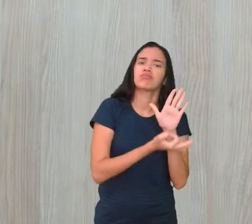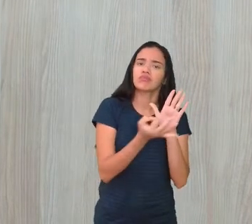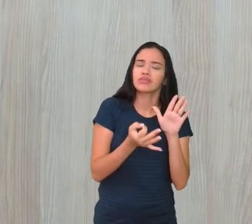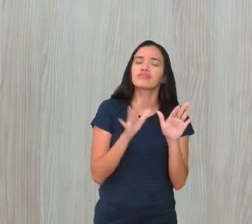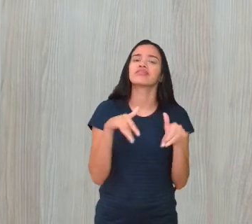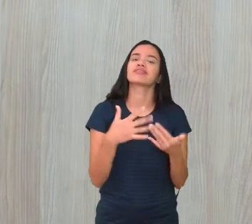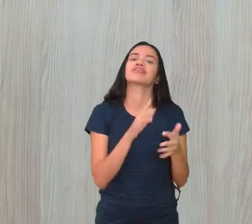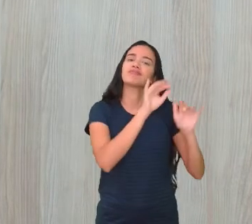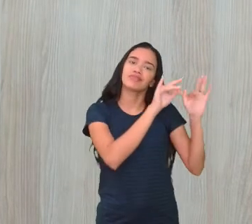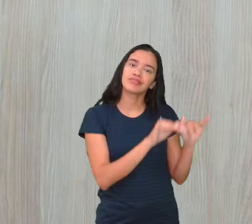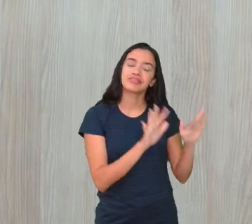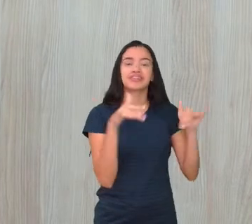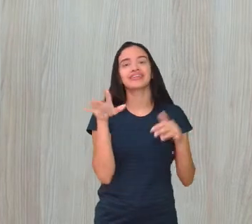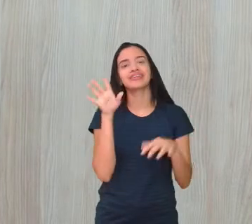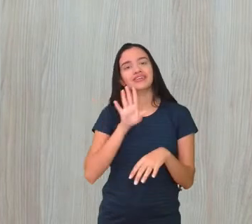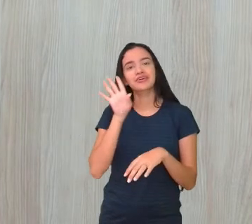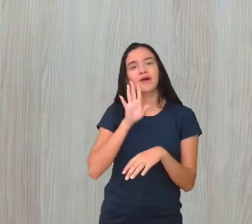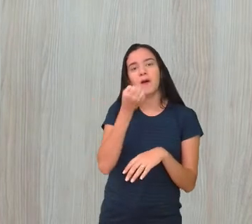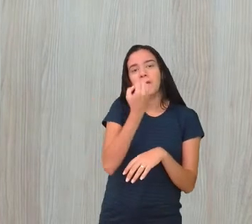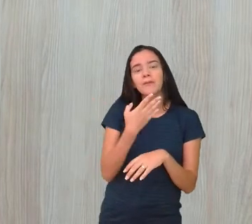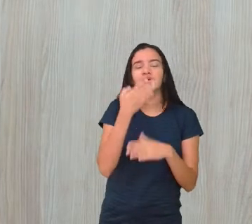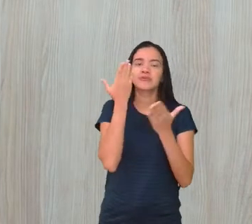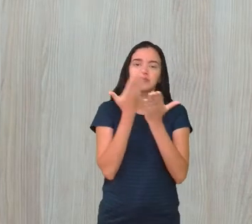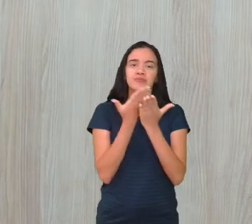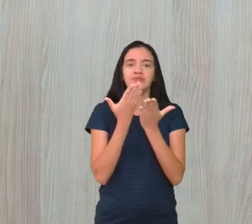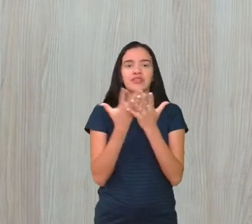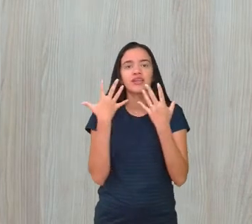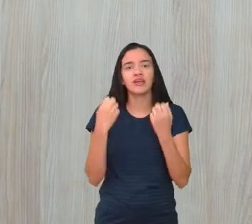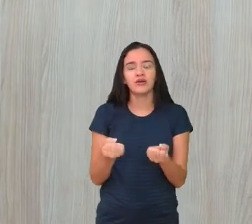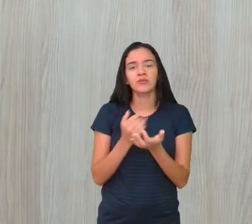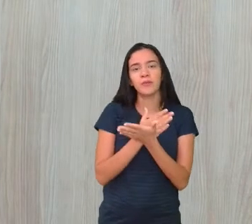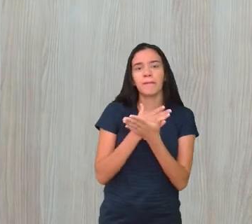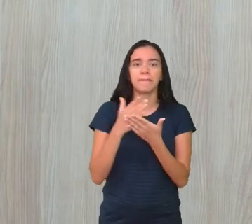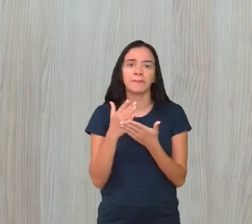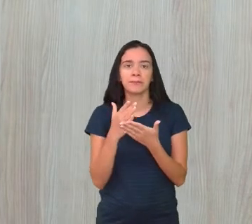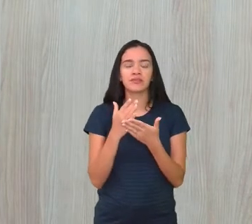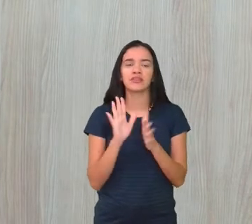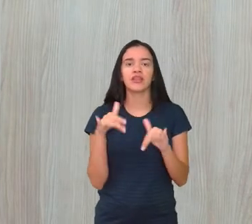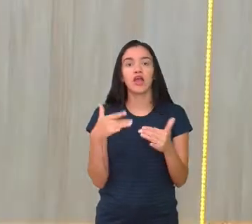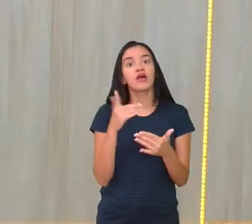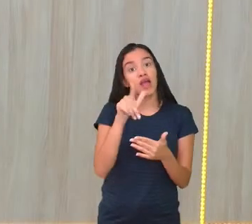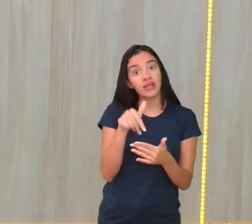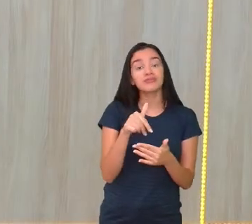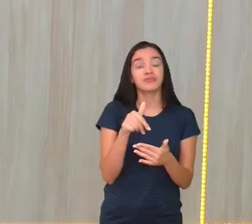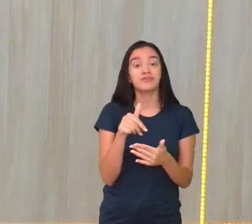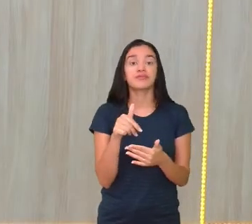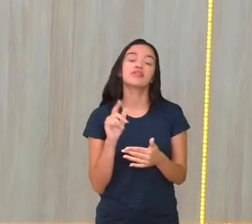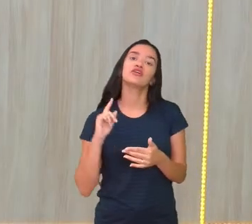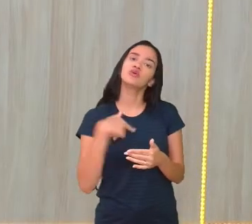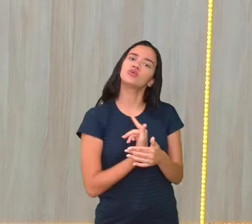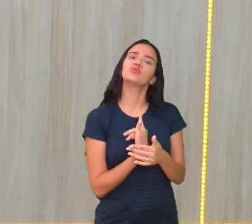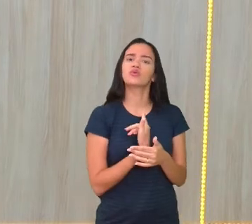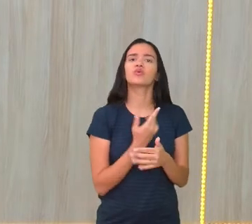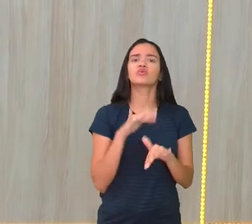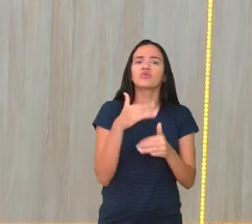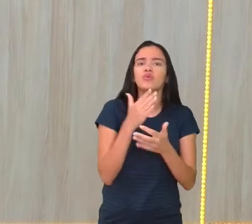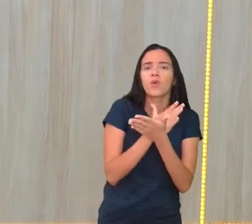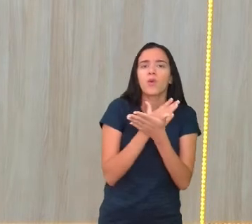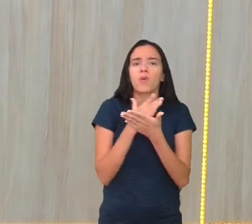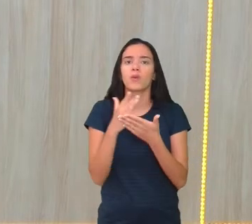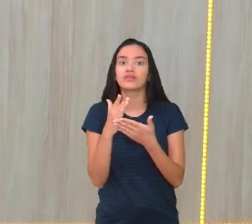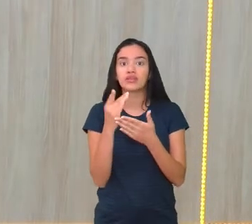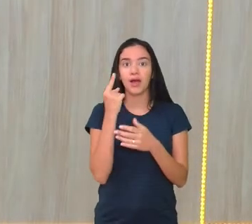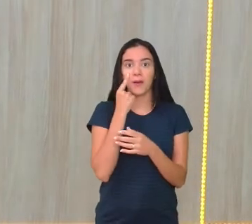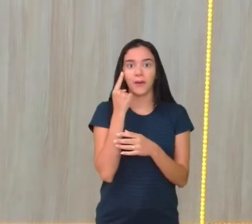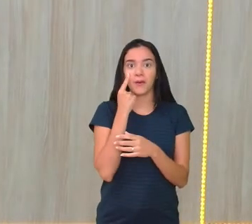vai ser bem legal, tá bom? Então, bons estudos e vamos embora, professor Luciano. É isso aí. E a gente vai começar aqui,